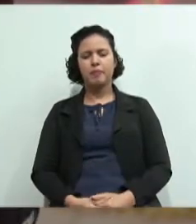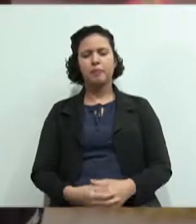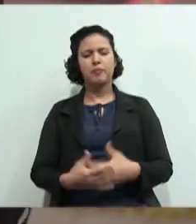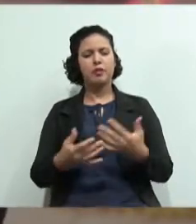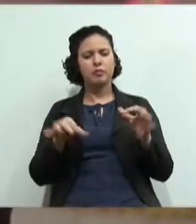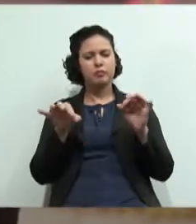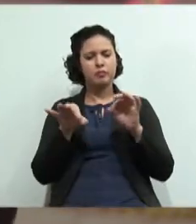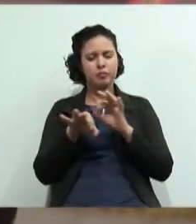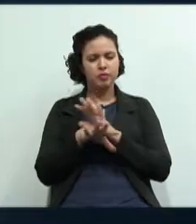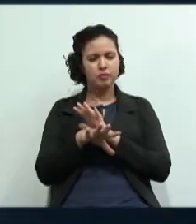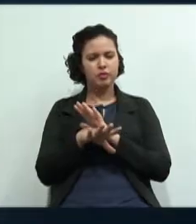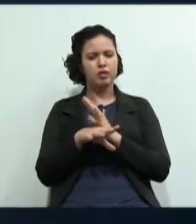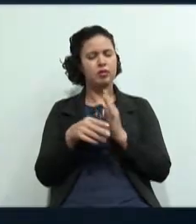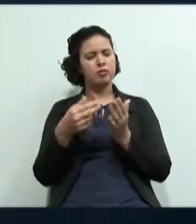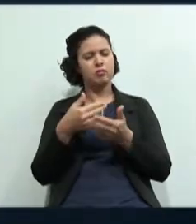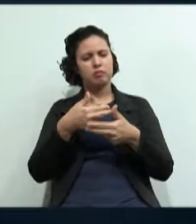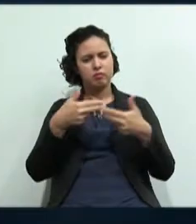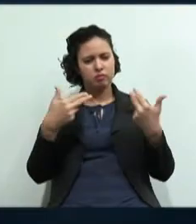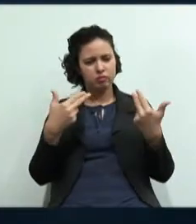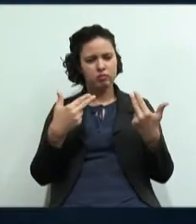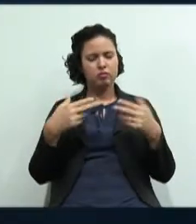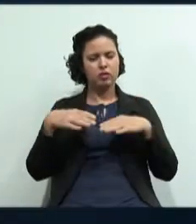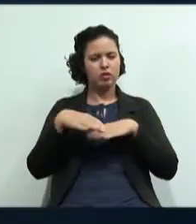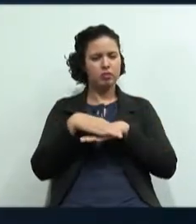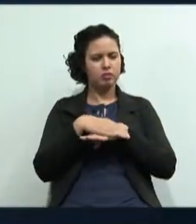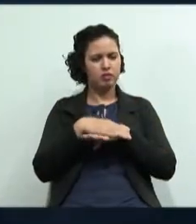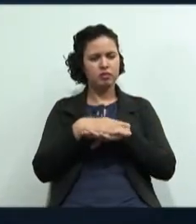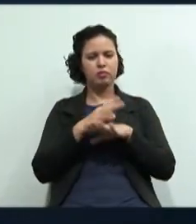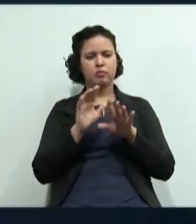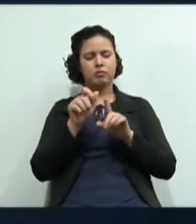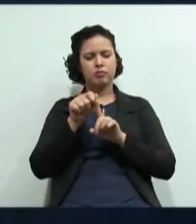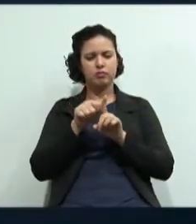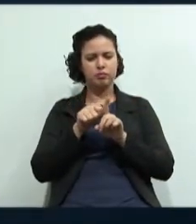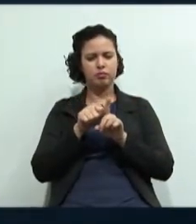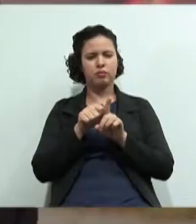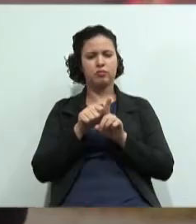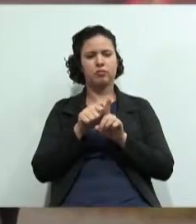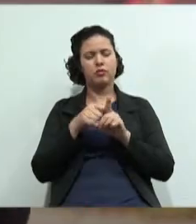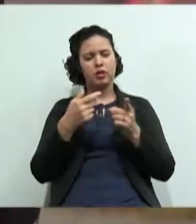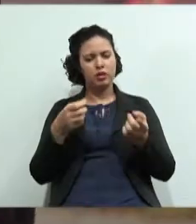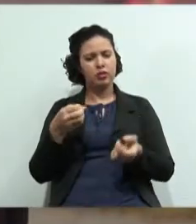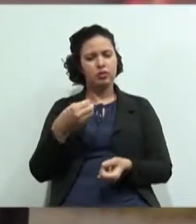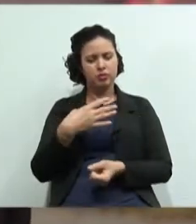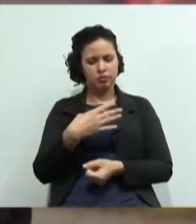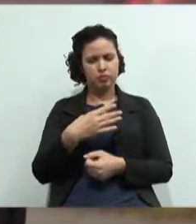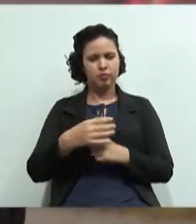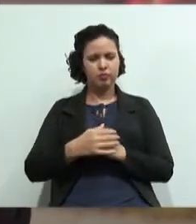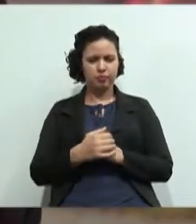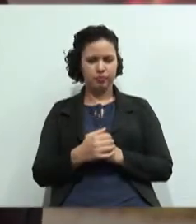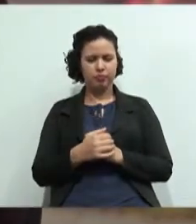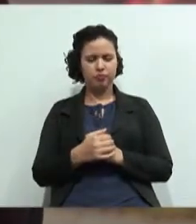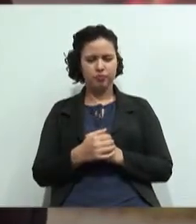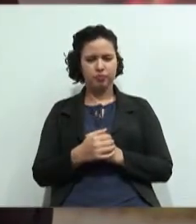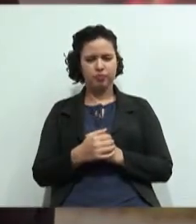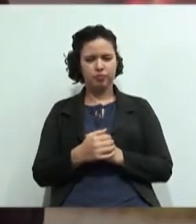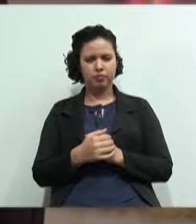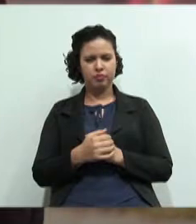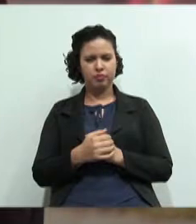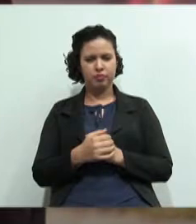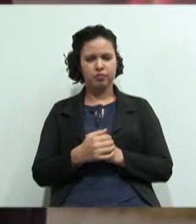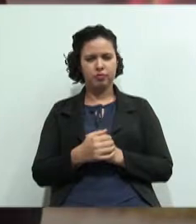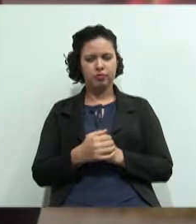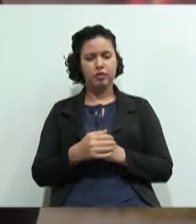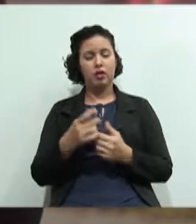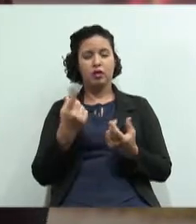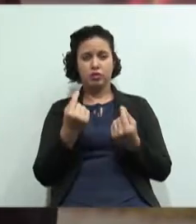Ai. É maquiagem, é sapato, todo final de mês é 2, 3 sapatos novos que eu tô vendo, olha, isso aí mesmo. Pois é isso aí que consome teu dinheiro.